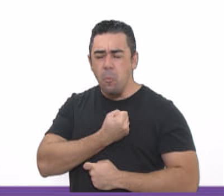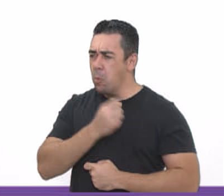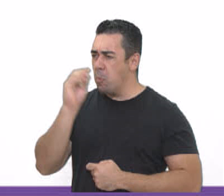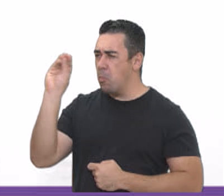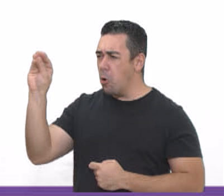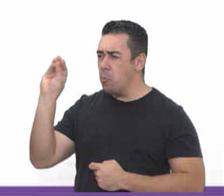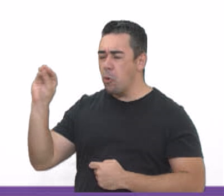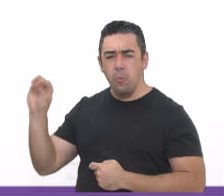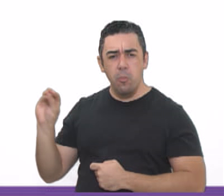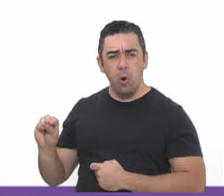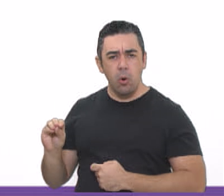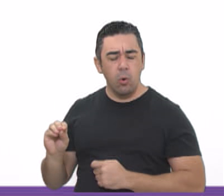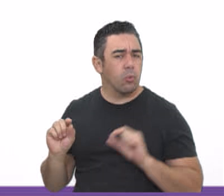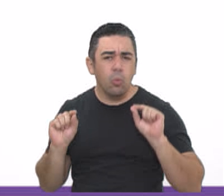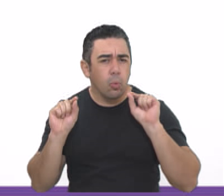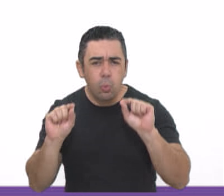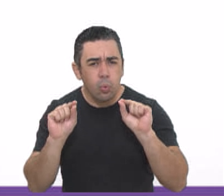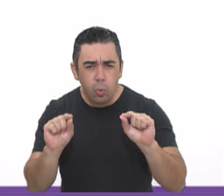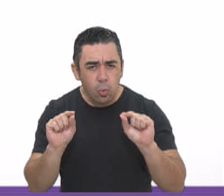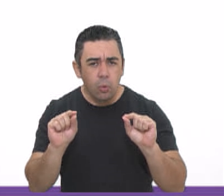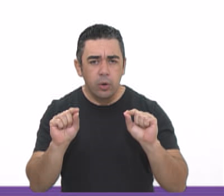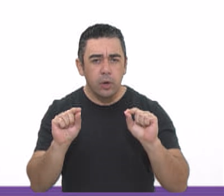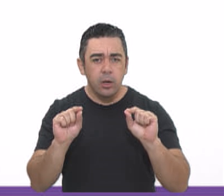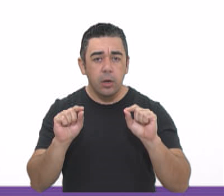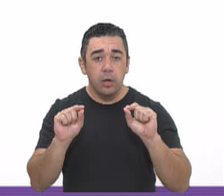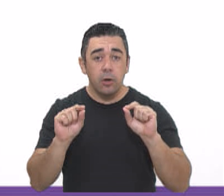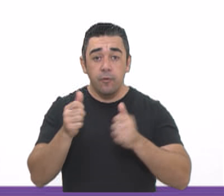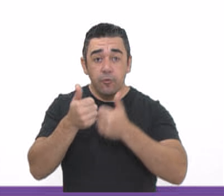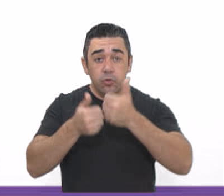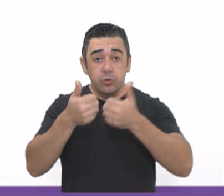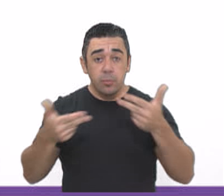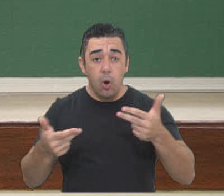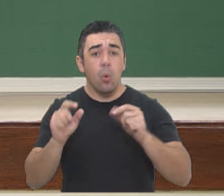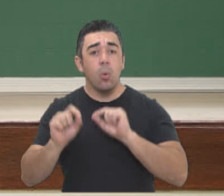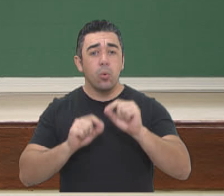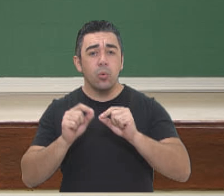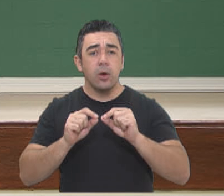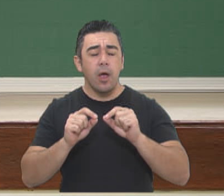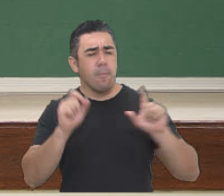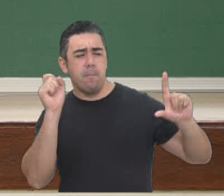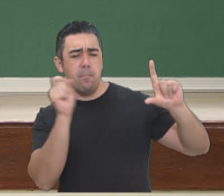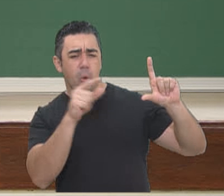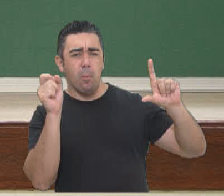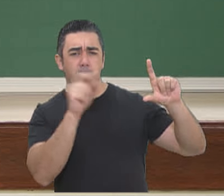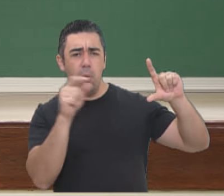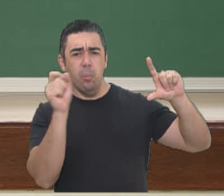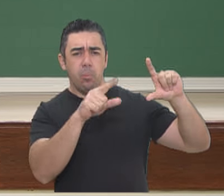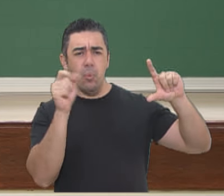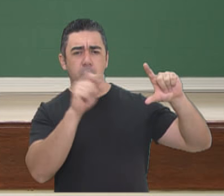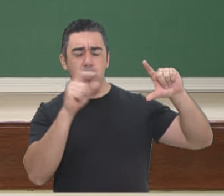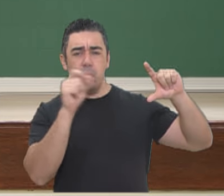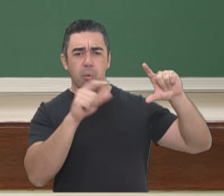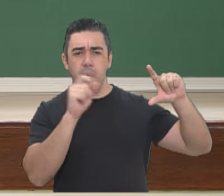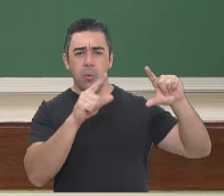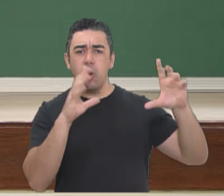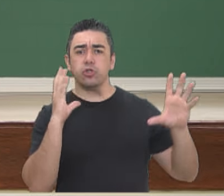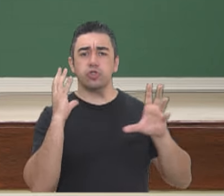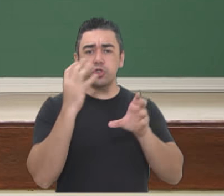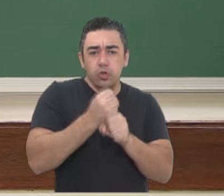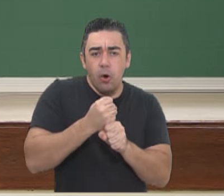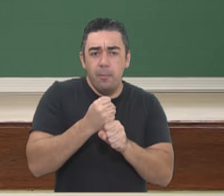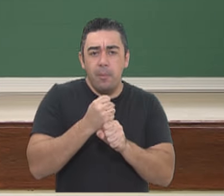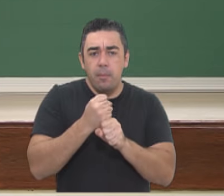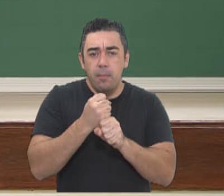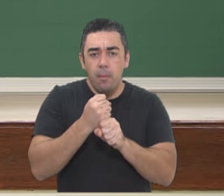O que é envolvido no campeonato de futebol? Saldo de gols. Mas o que será que é esse saldo de gols? Vamos parar e